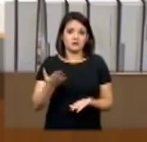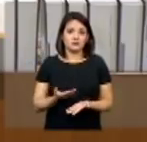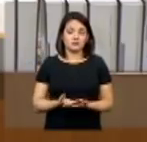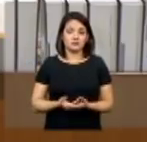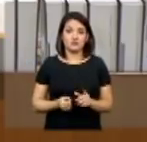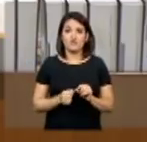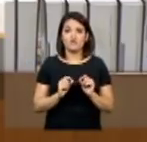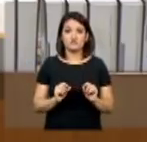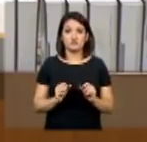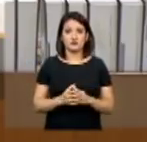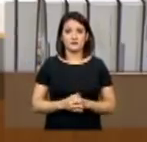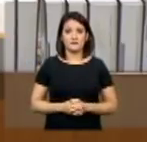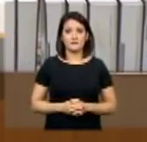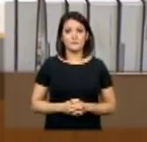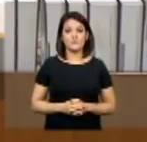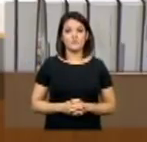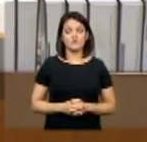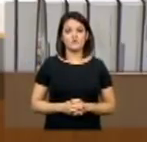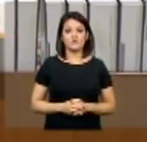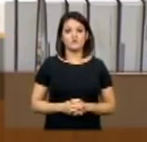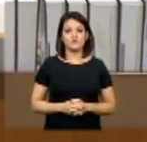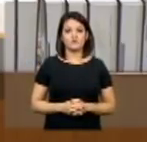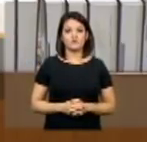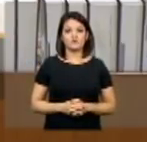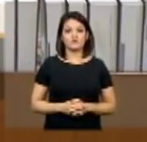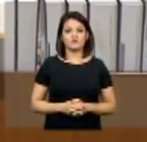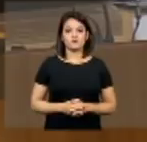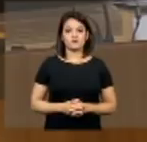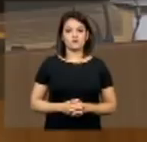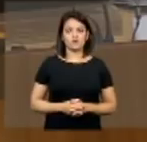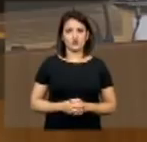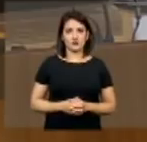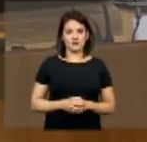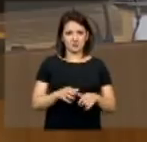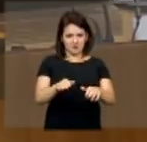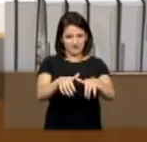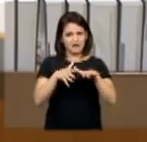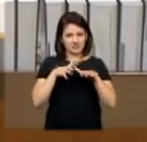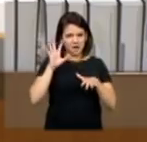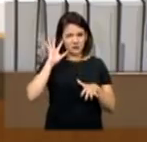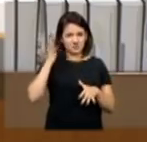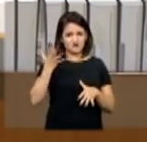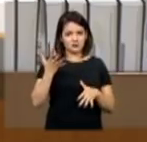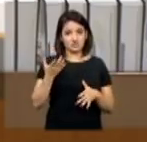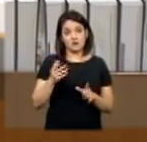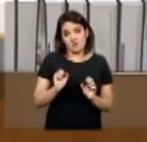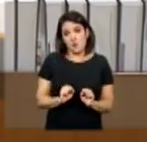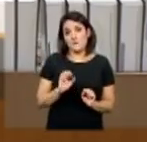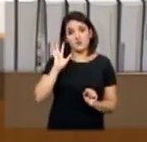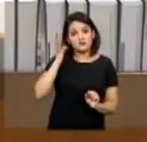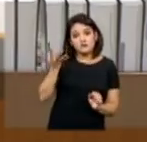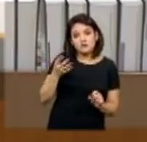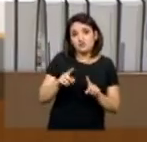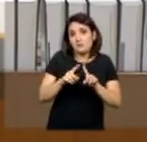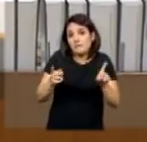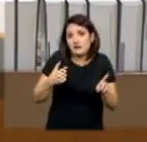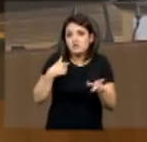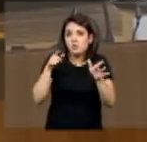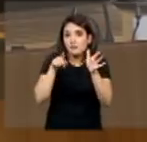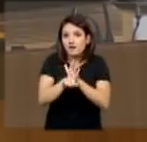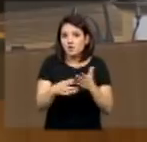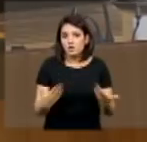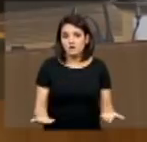resgate o relator é para o plenário decidir não decidir semelhando eu